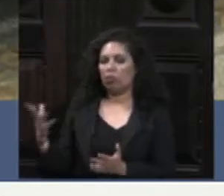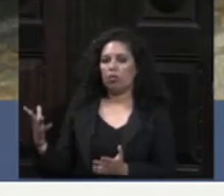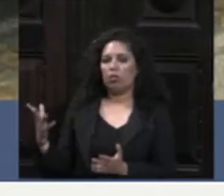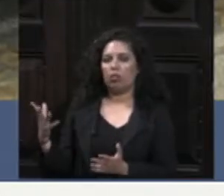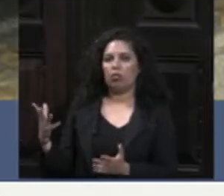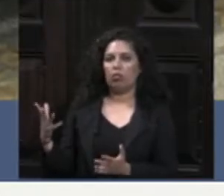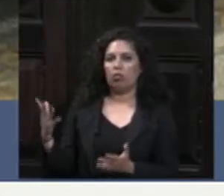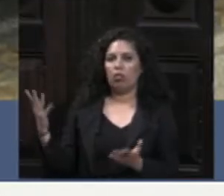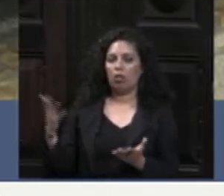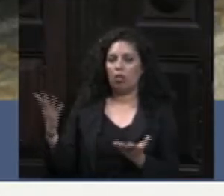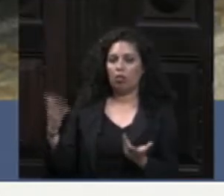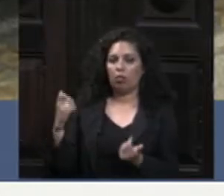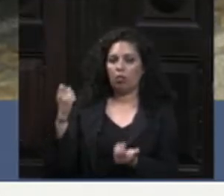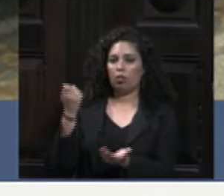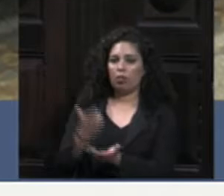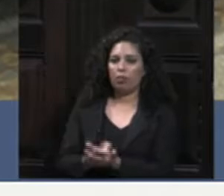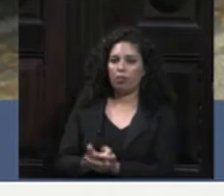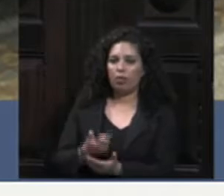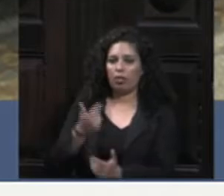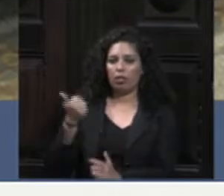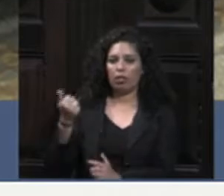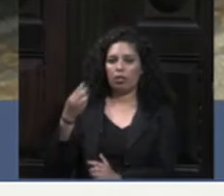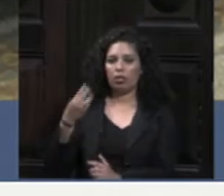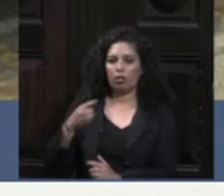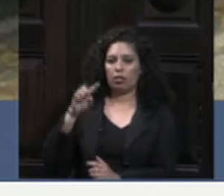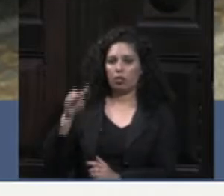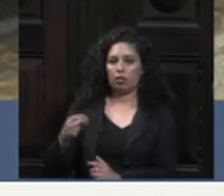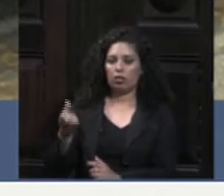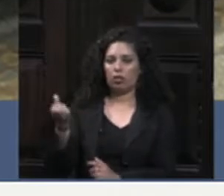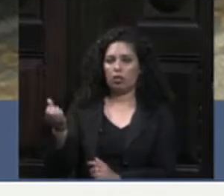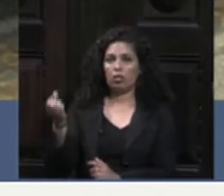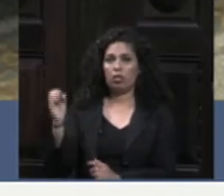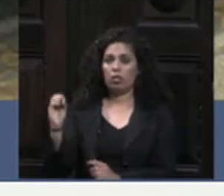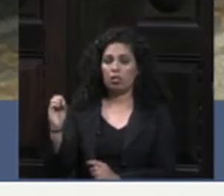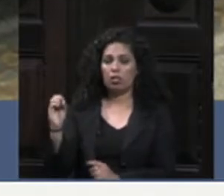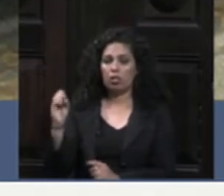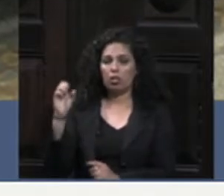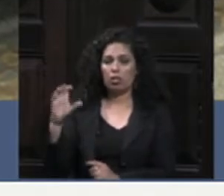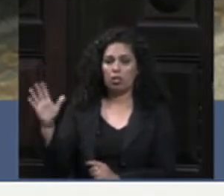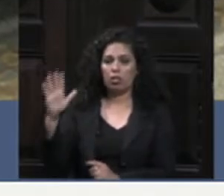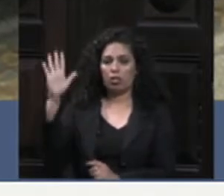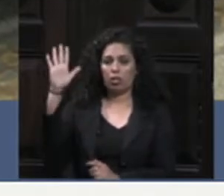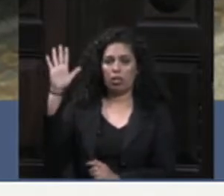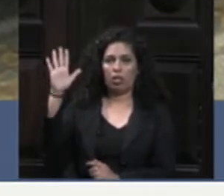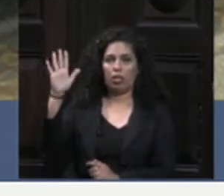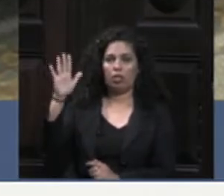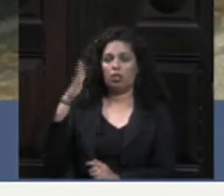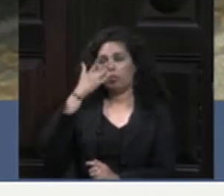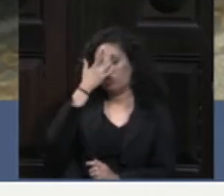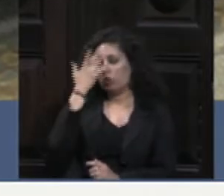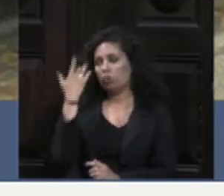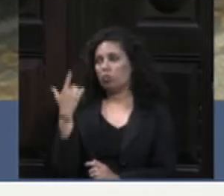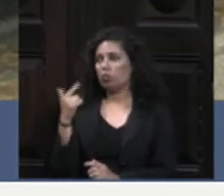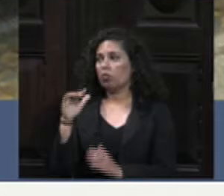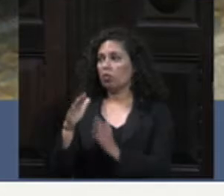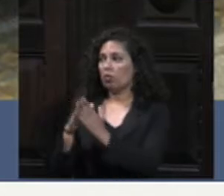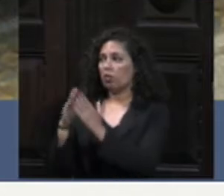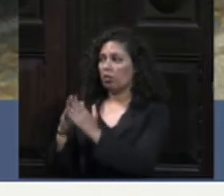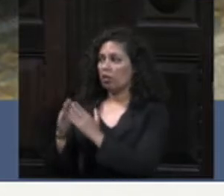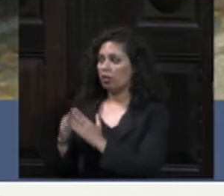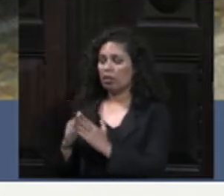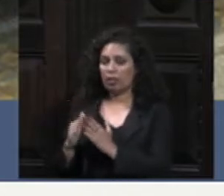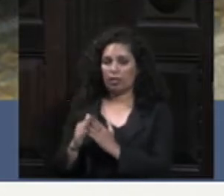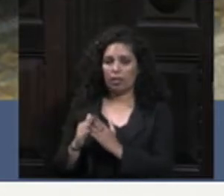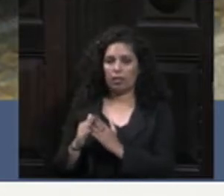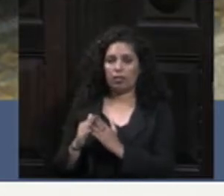12,50, se não me engano, agora é 13,60. É um absurdo. Então quem mora em Sambaitiba, tem filhos que estudam em